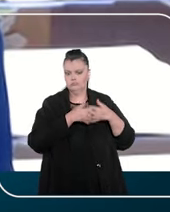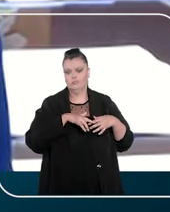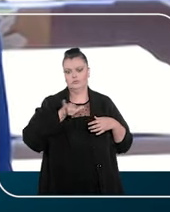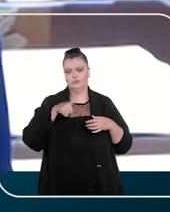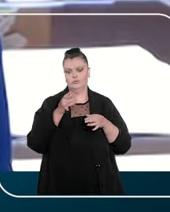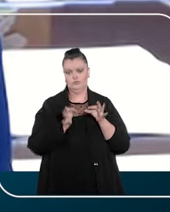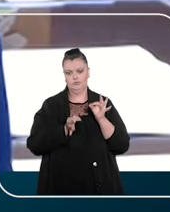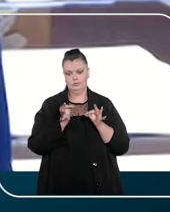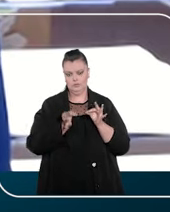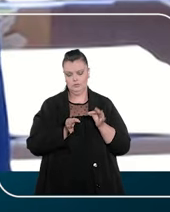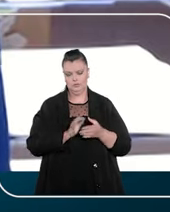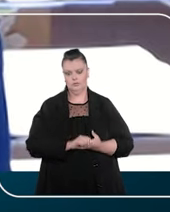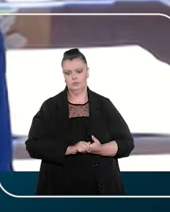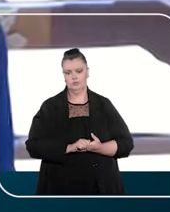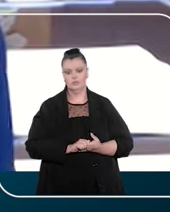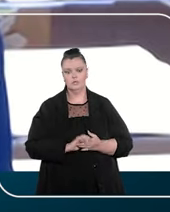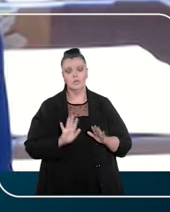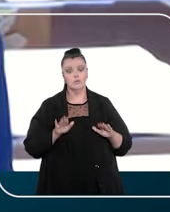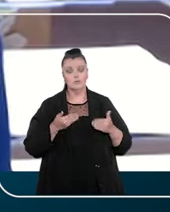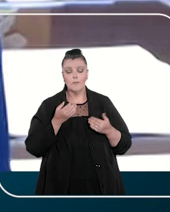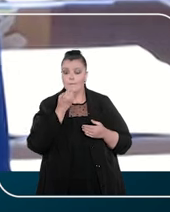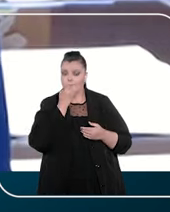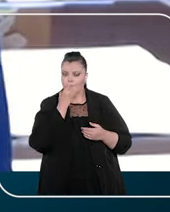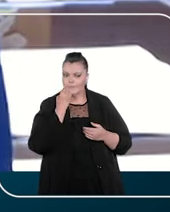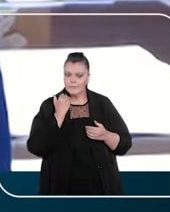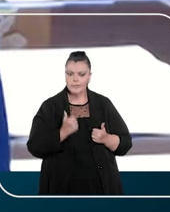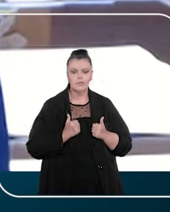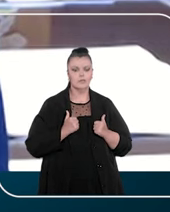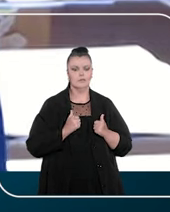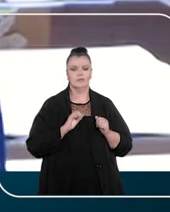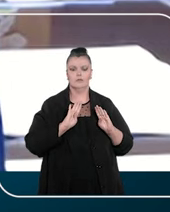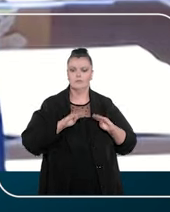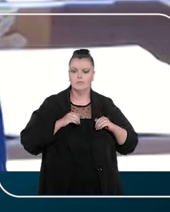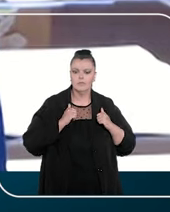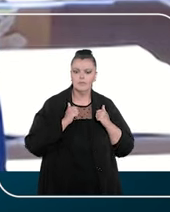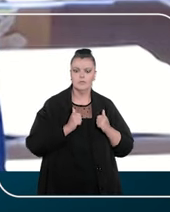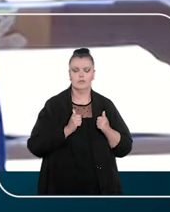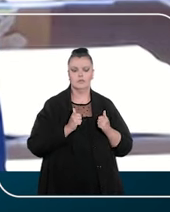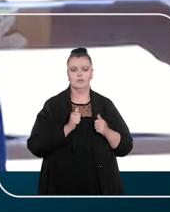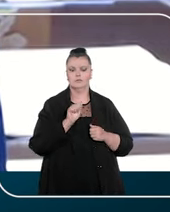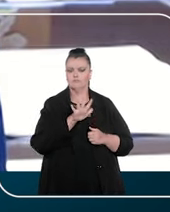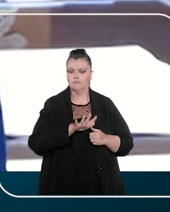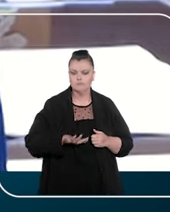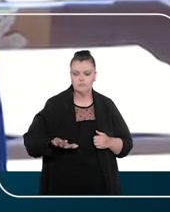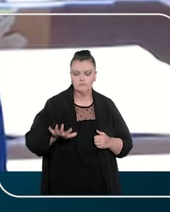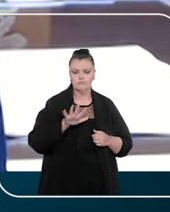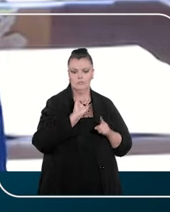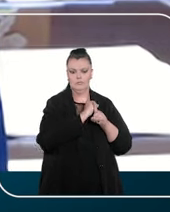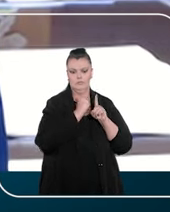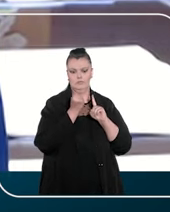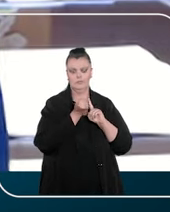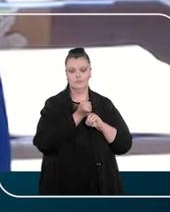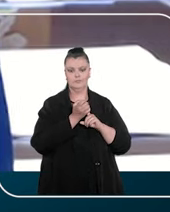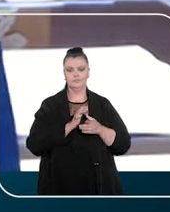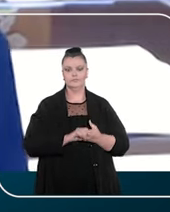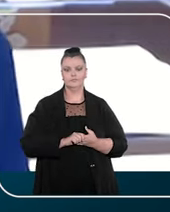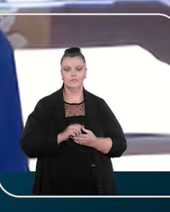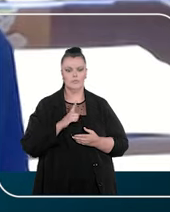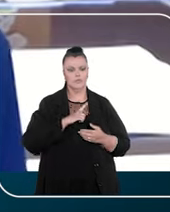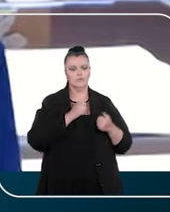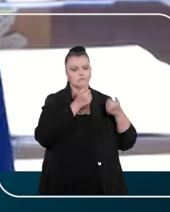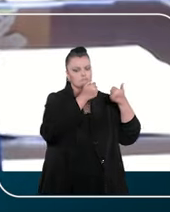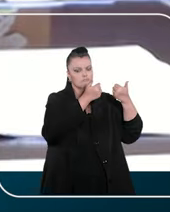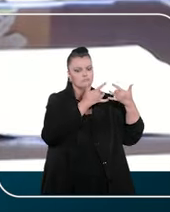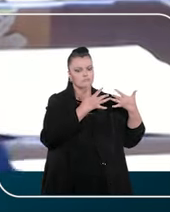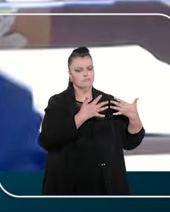E quando nós falamos nisso, de bem-estar, precisamos de capital para ver bem-estar, nós estamos falando que isso